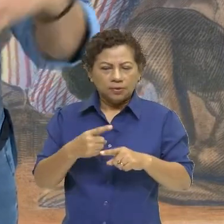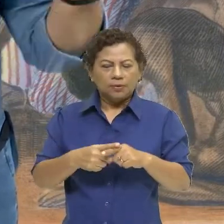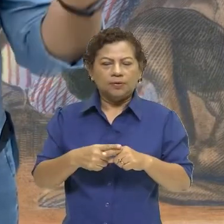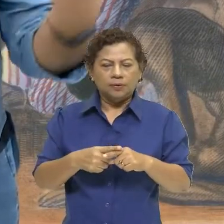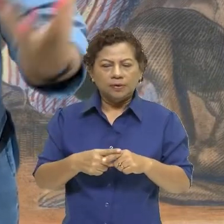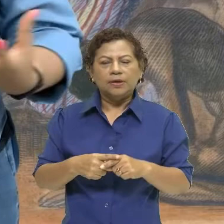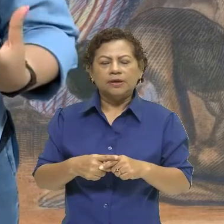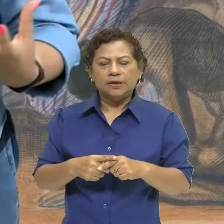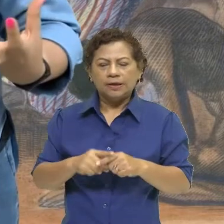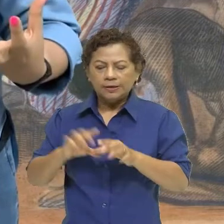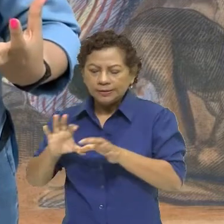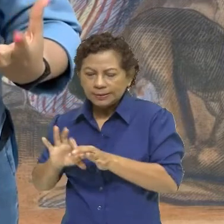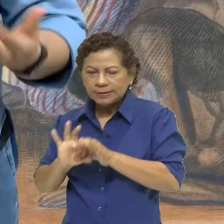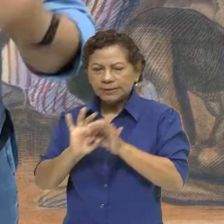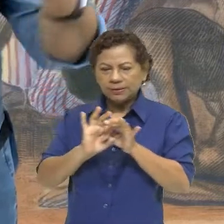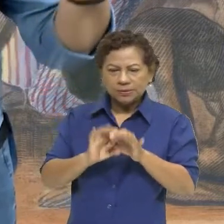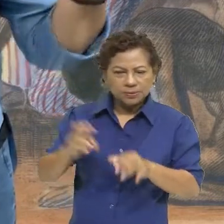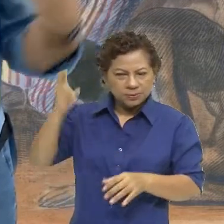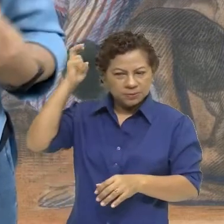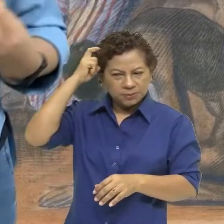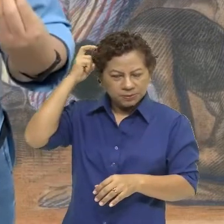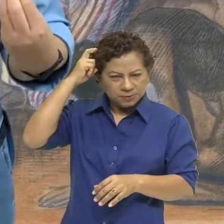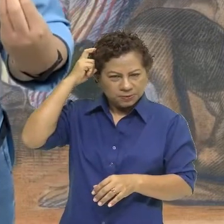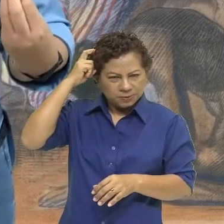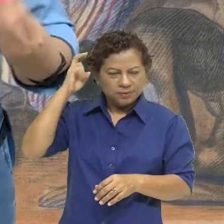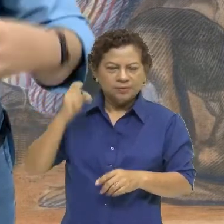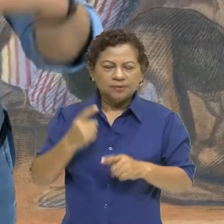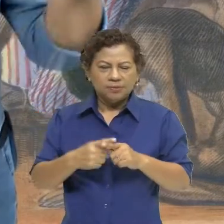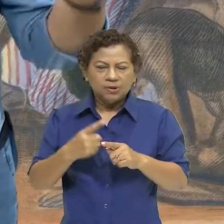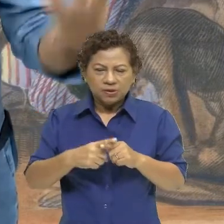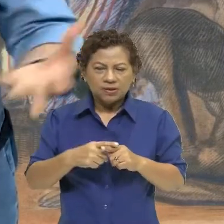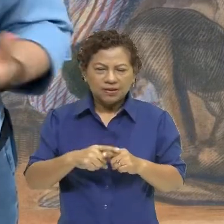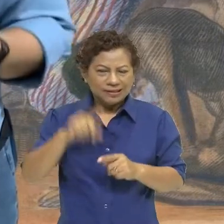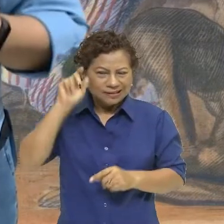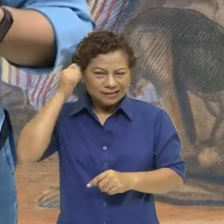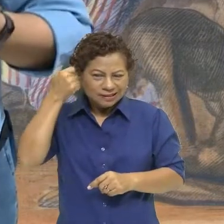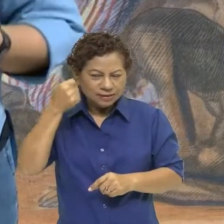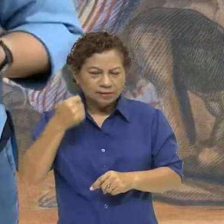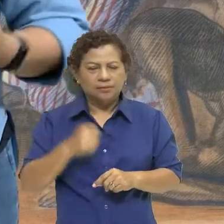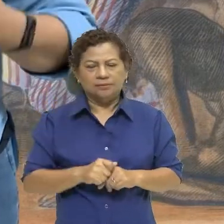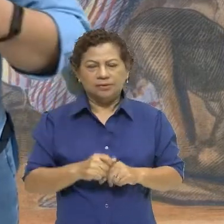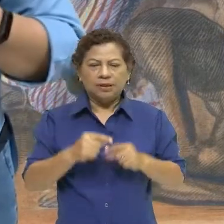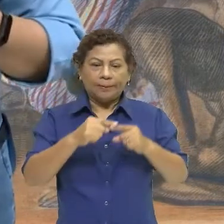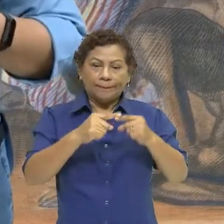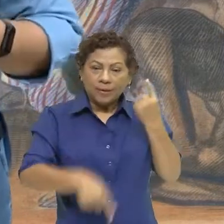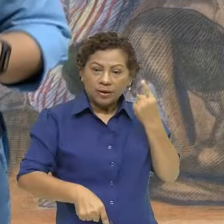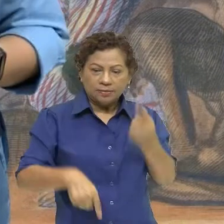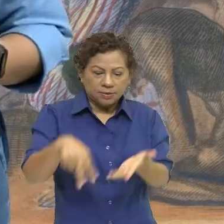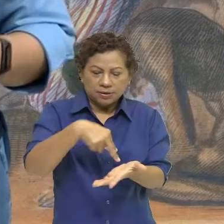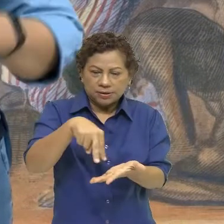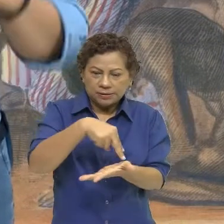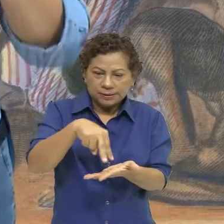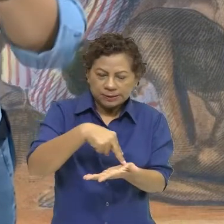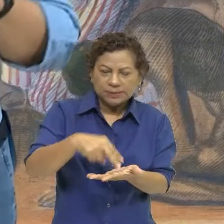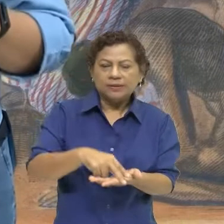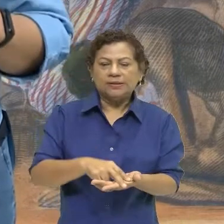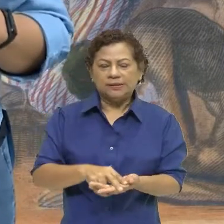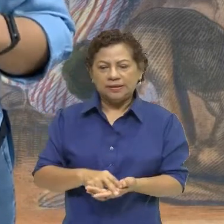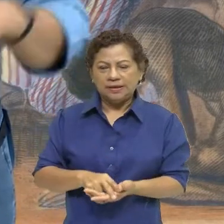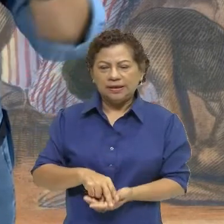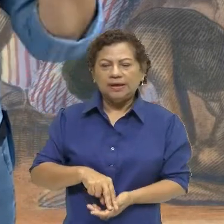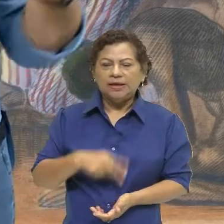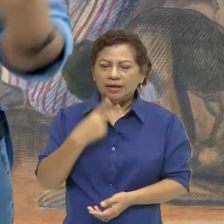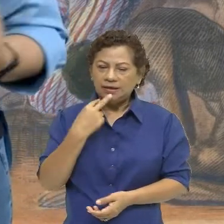deles se unisse à nossa. Eles eram proibidos de praticar a sua dança, a sua língua, a